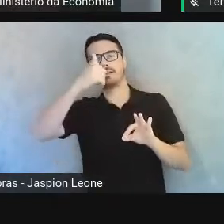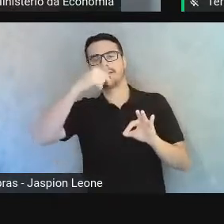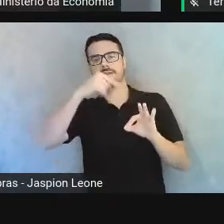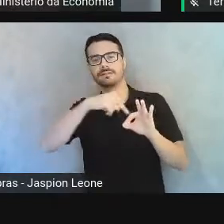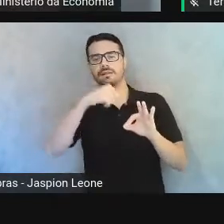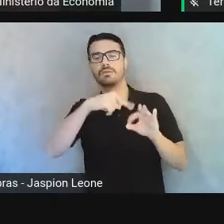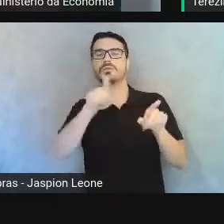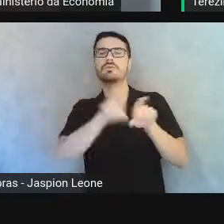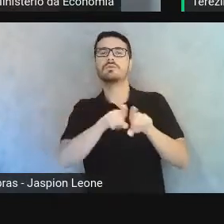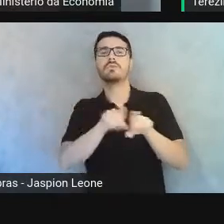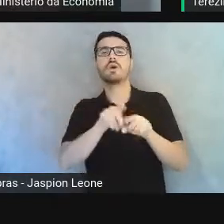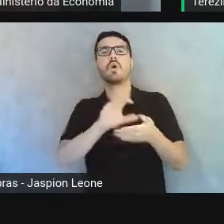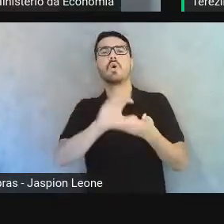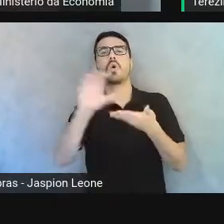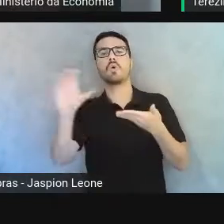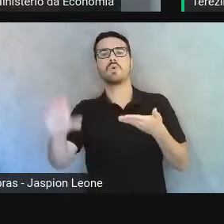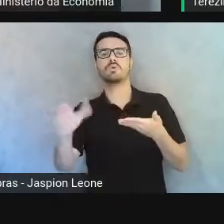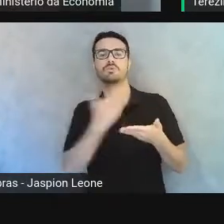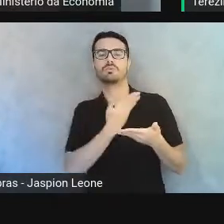pública.